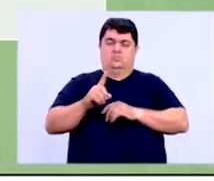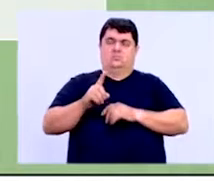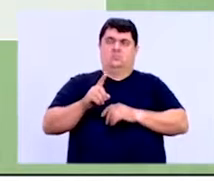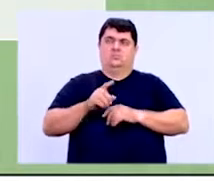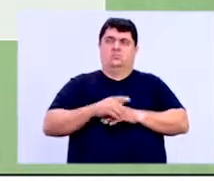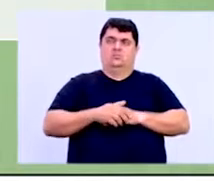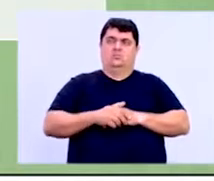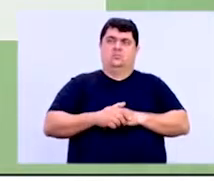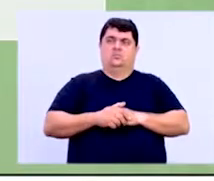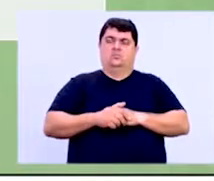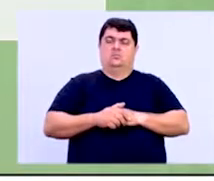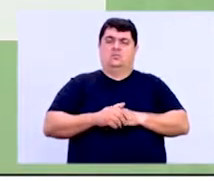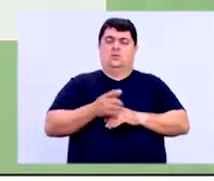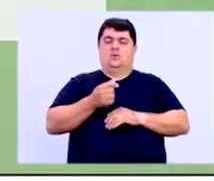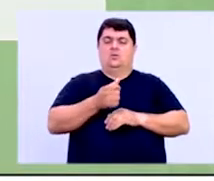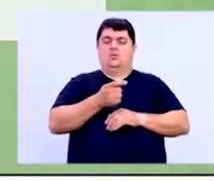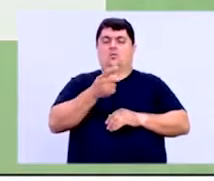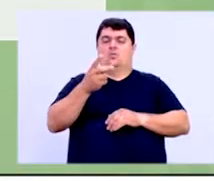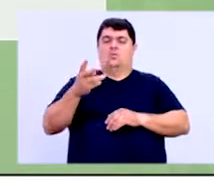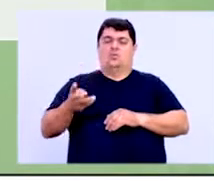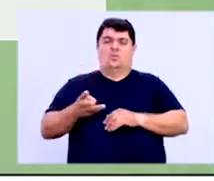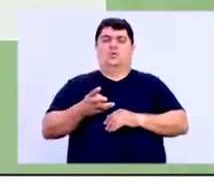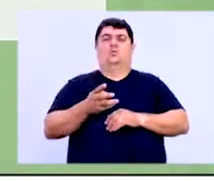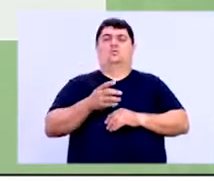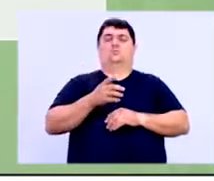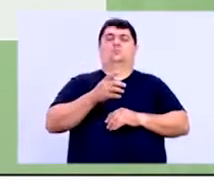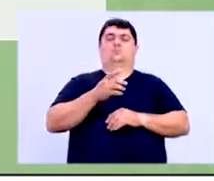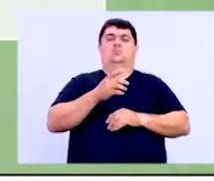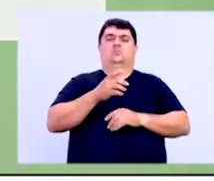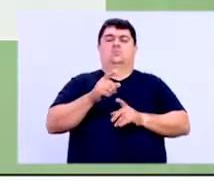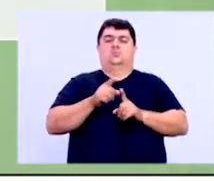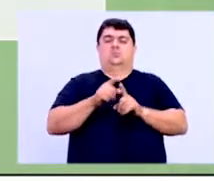o quê? Custos e despesas.